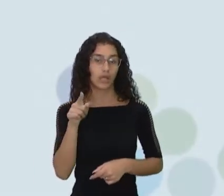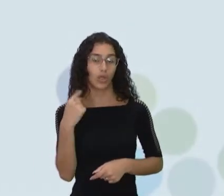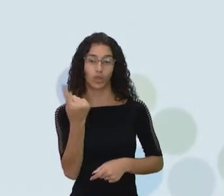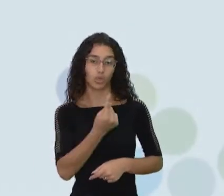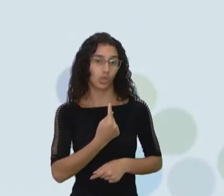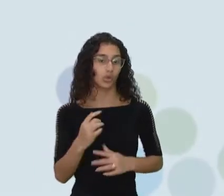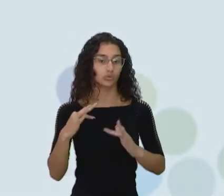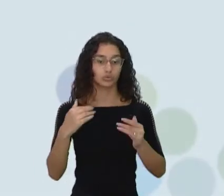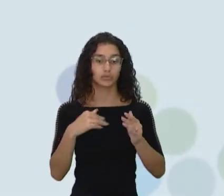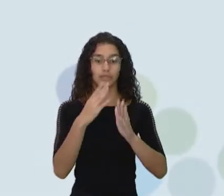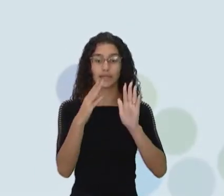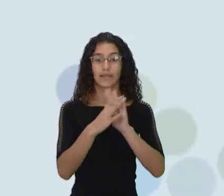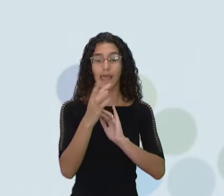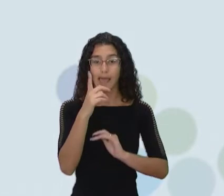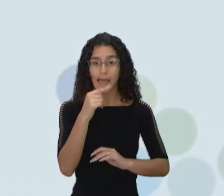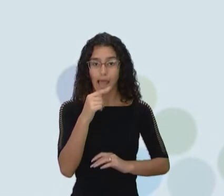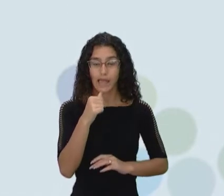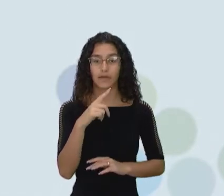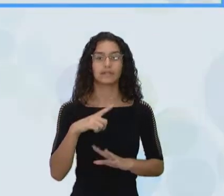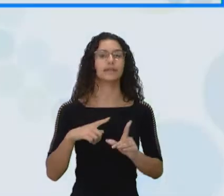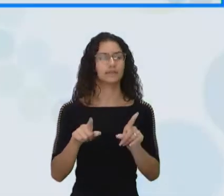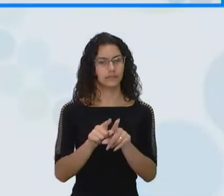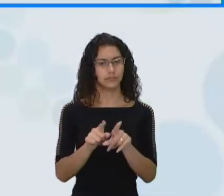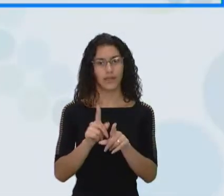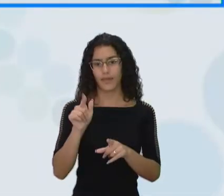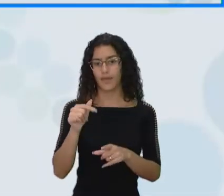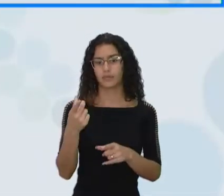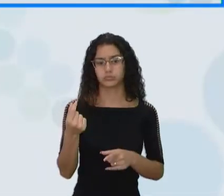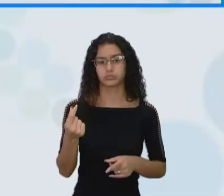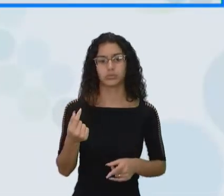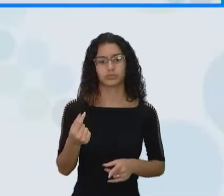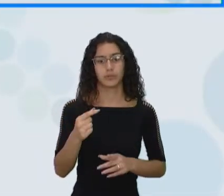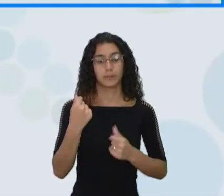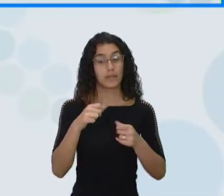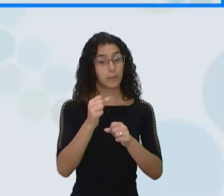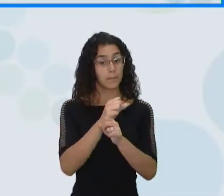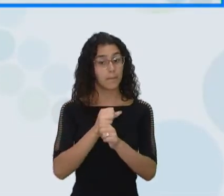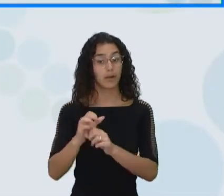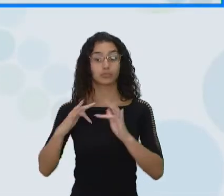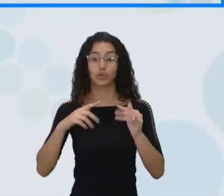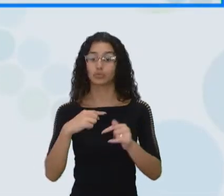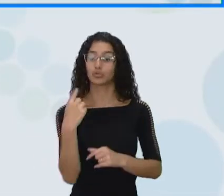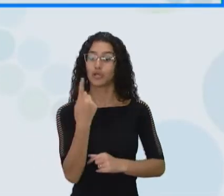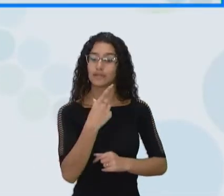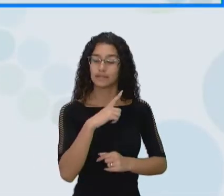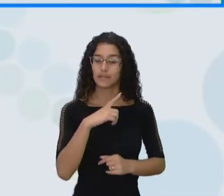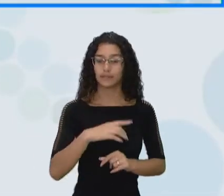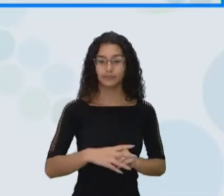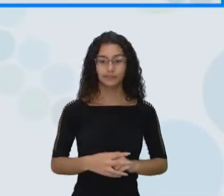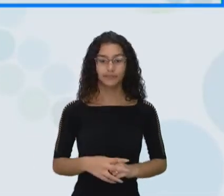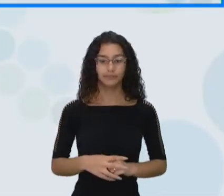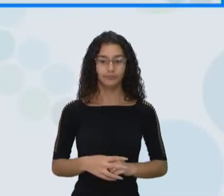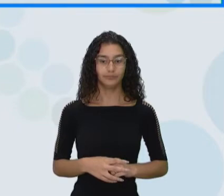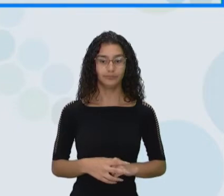tem, até com a água que a gente bebe é uma despesa, Sim, tem que ser calculada. Então, todos nós temos despesas.